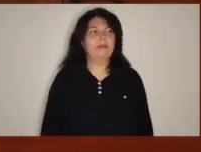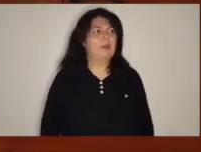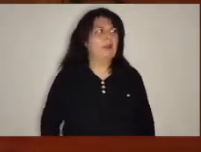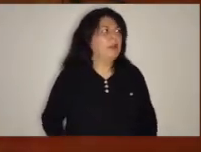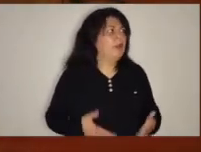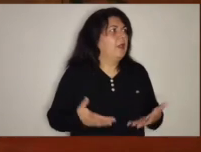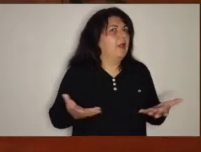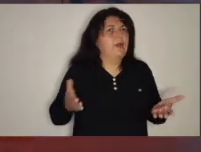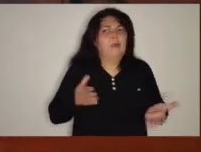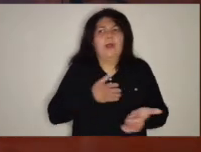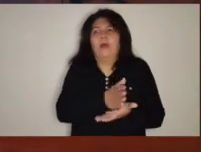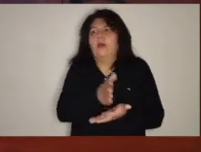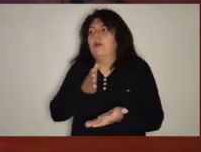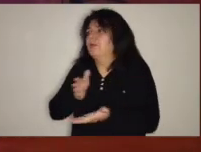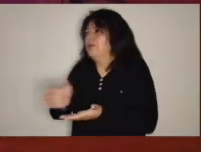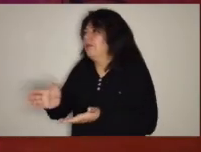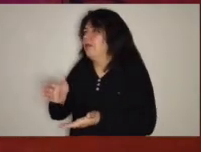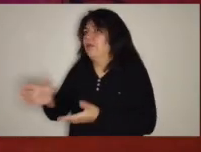Pra onde eu